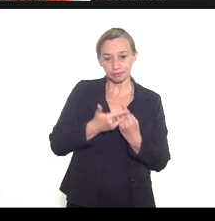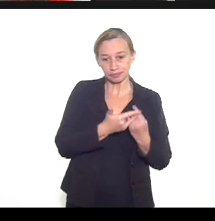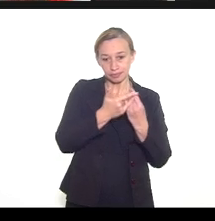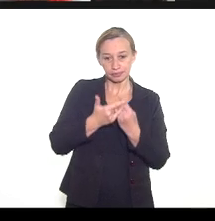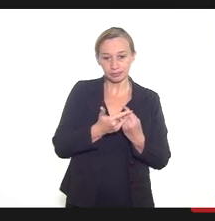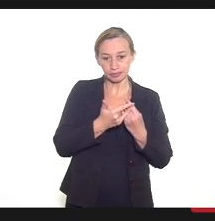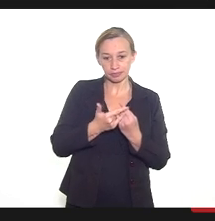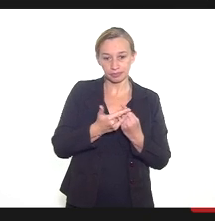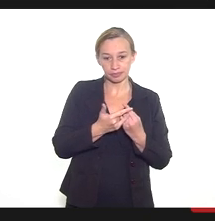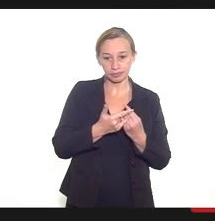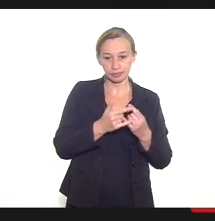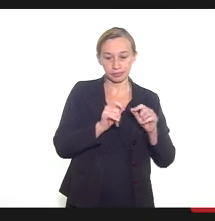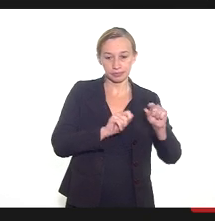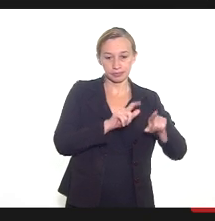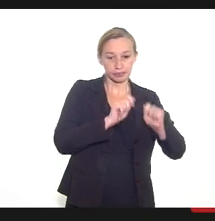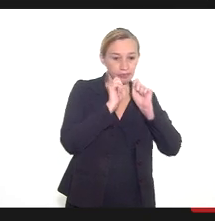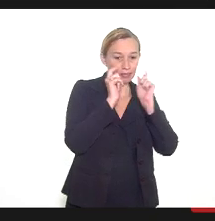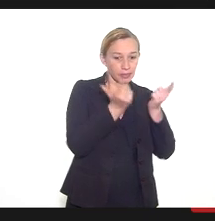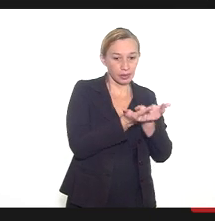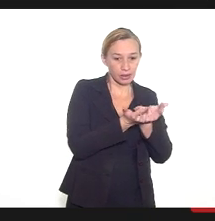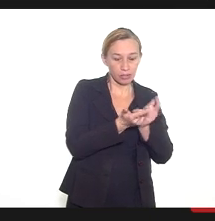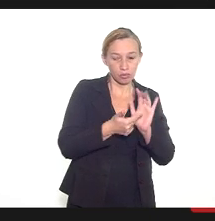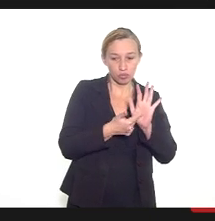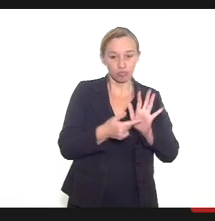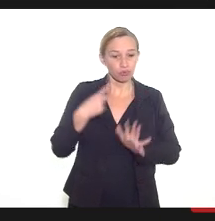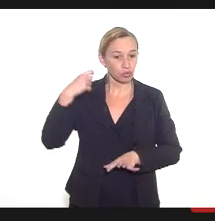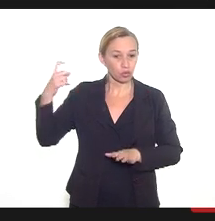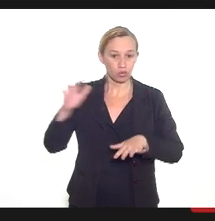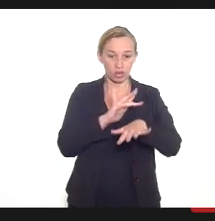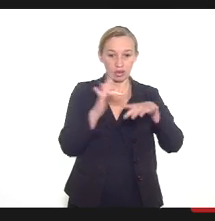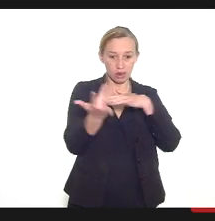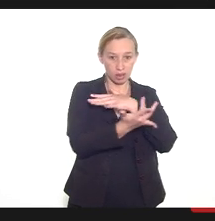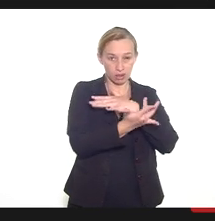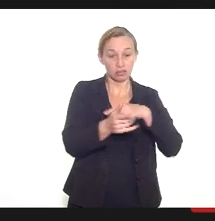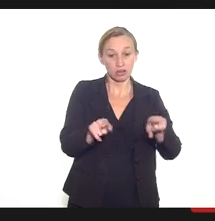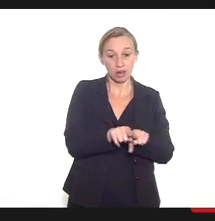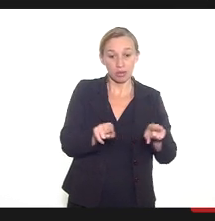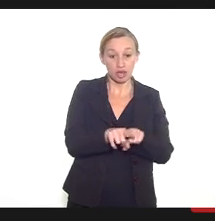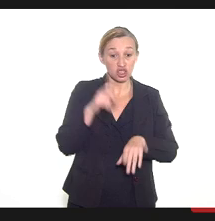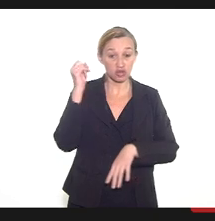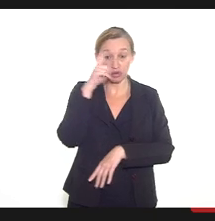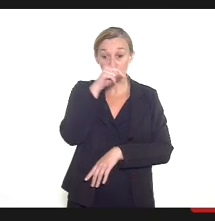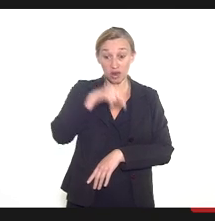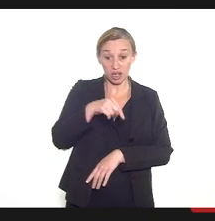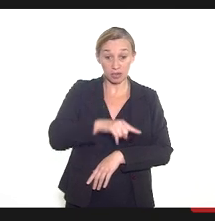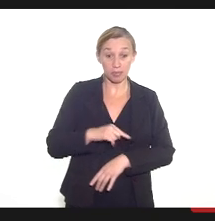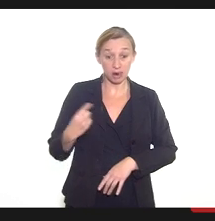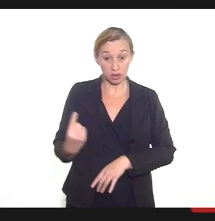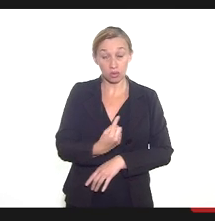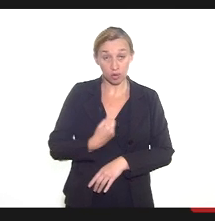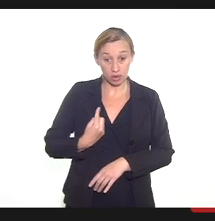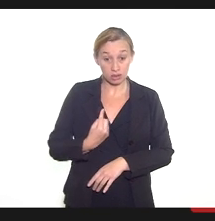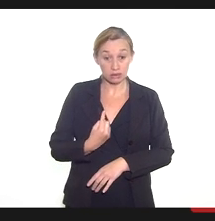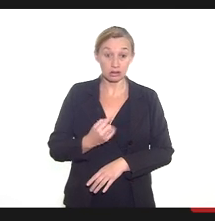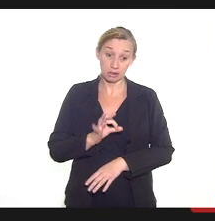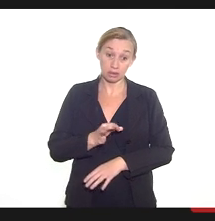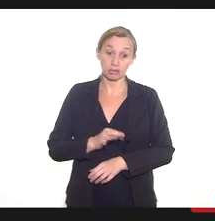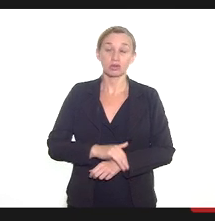som e nas redes também. A dificuldade foi aqui para a gente